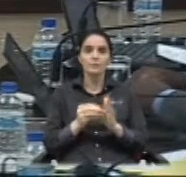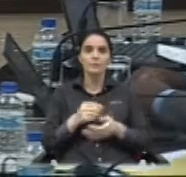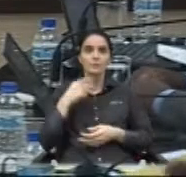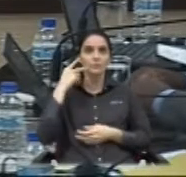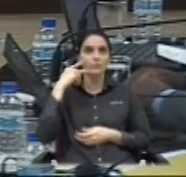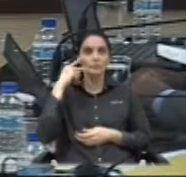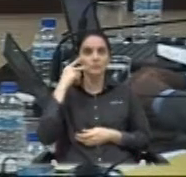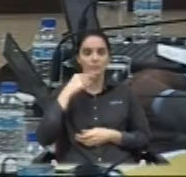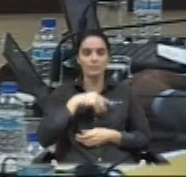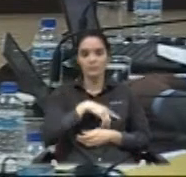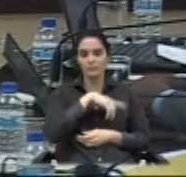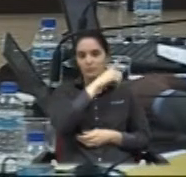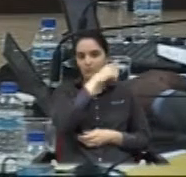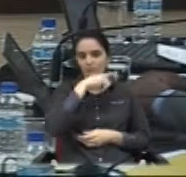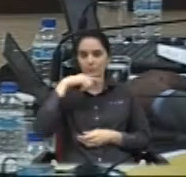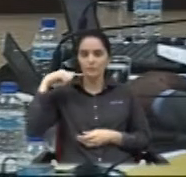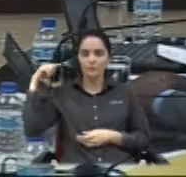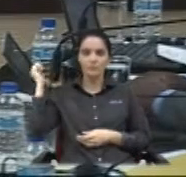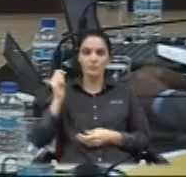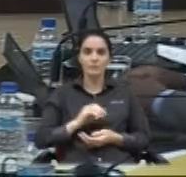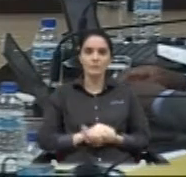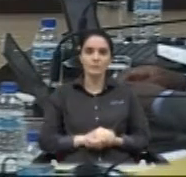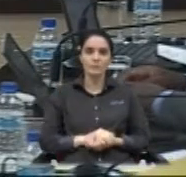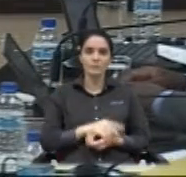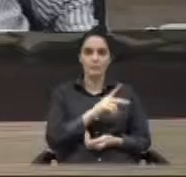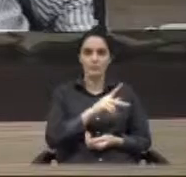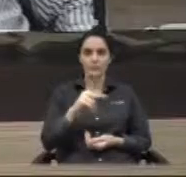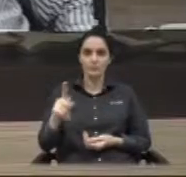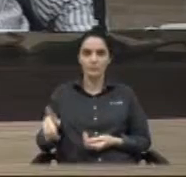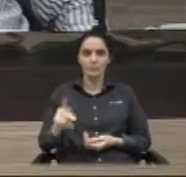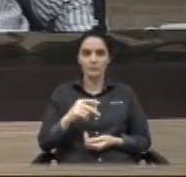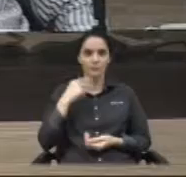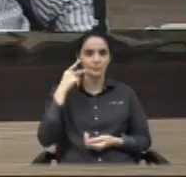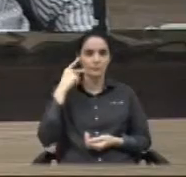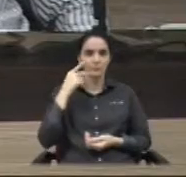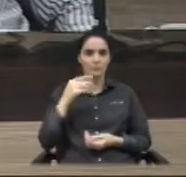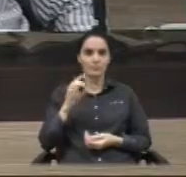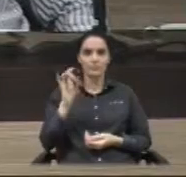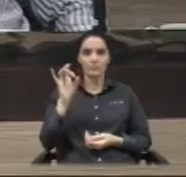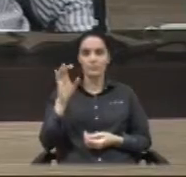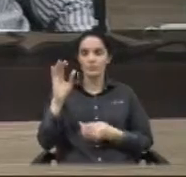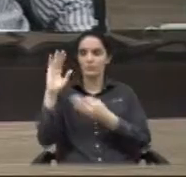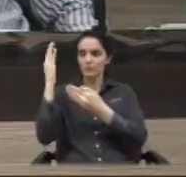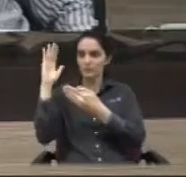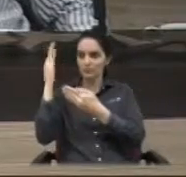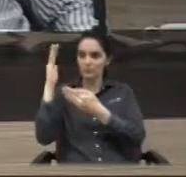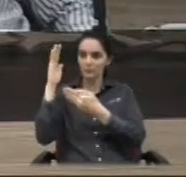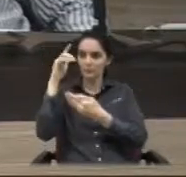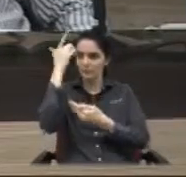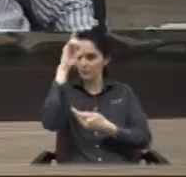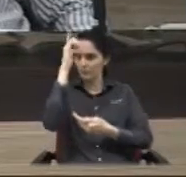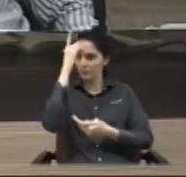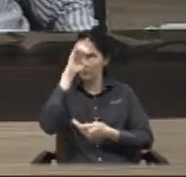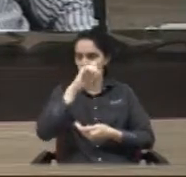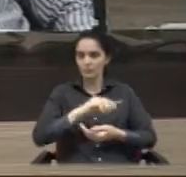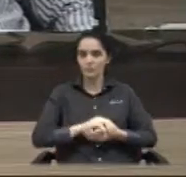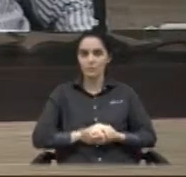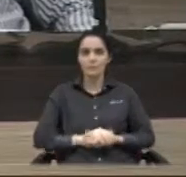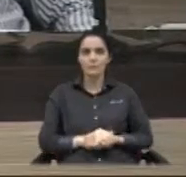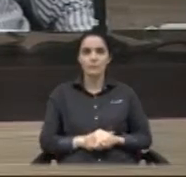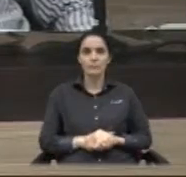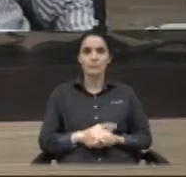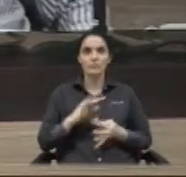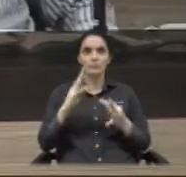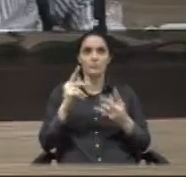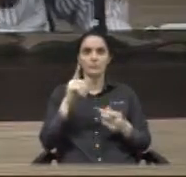vereadora, doutora Mayra Costa. Senhor presidente, nobres colegas, parabenizar o Lemão, que realmente toda